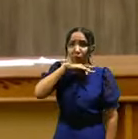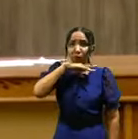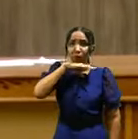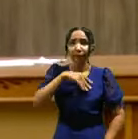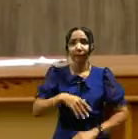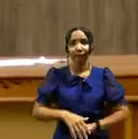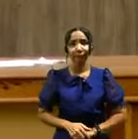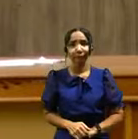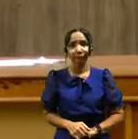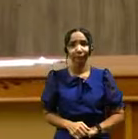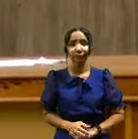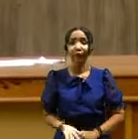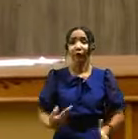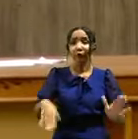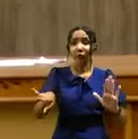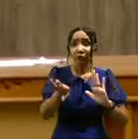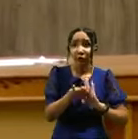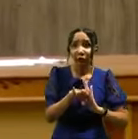chão